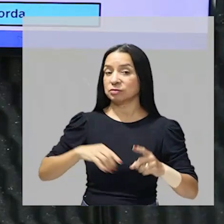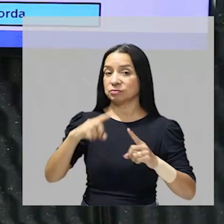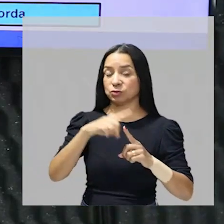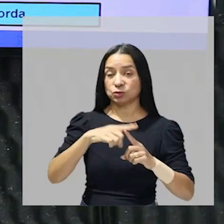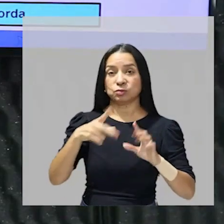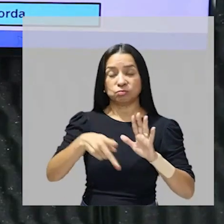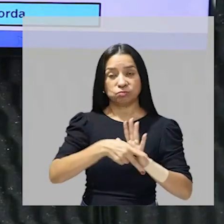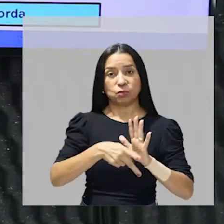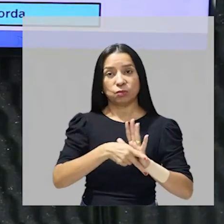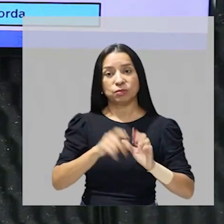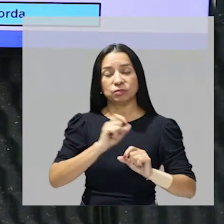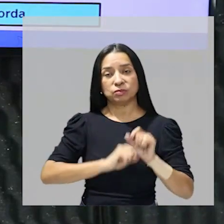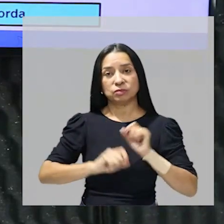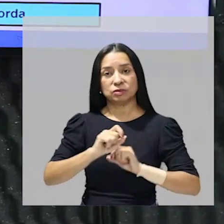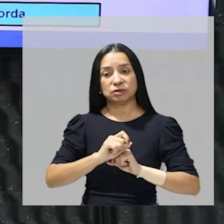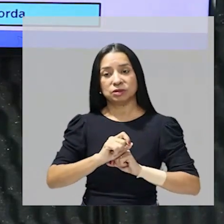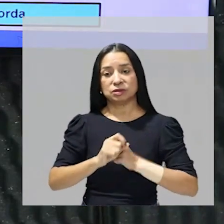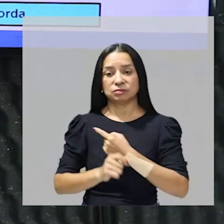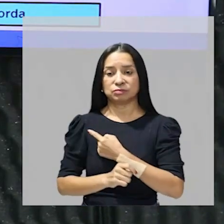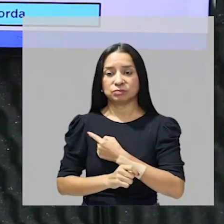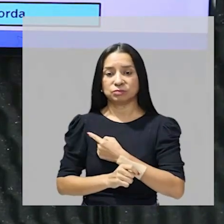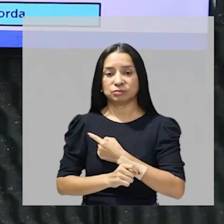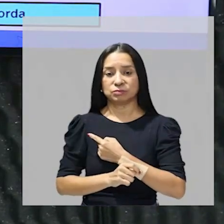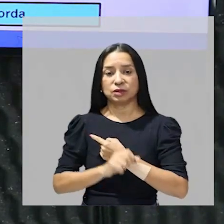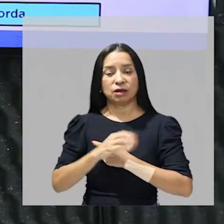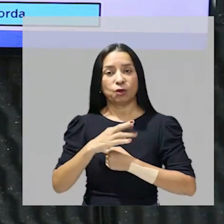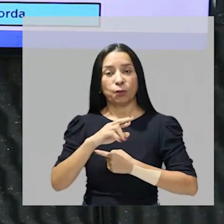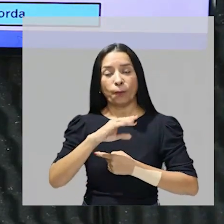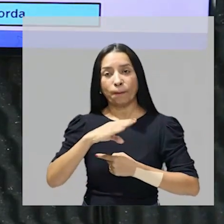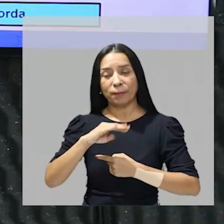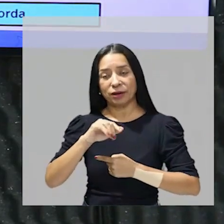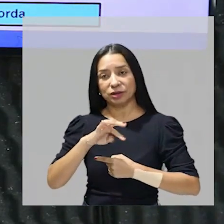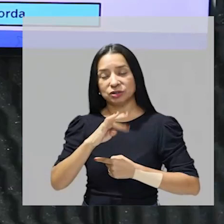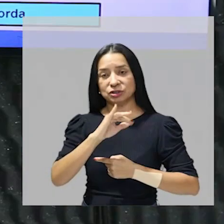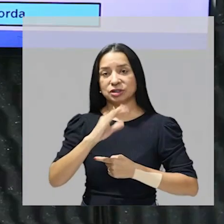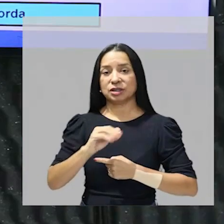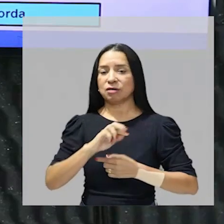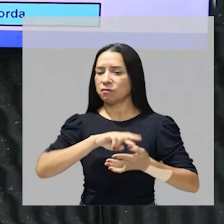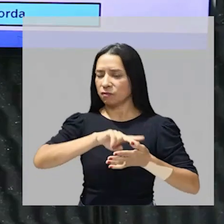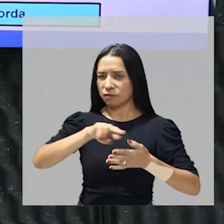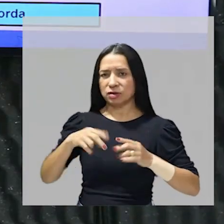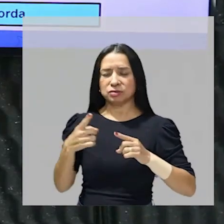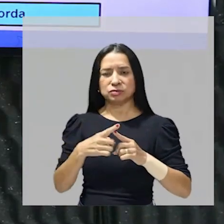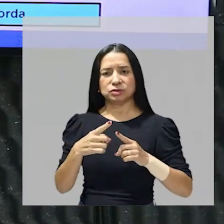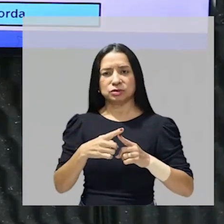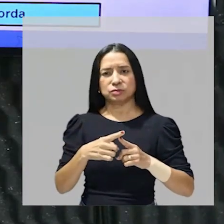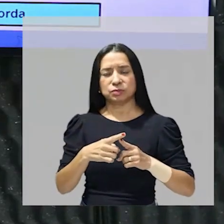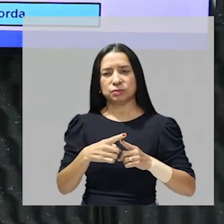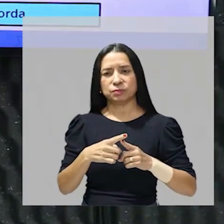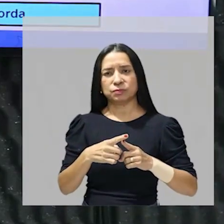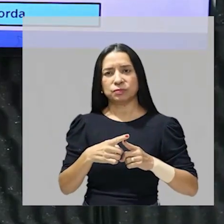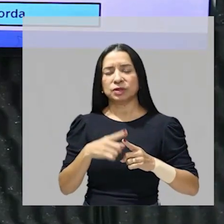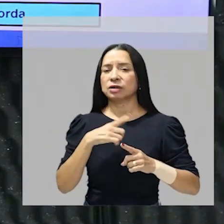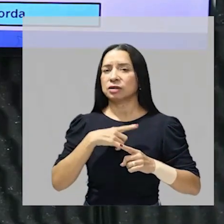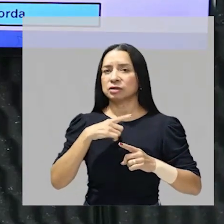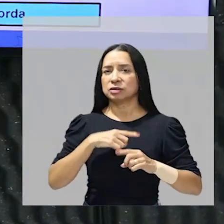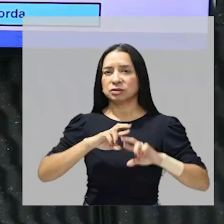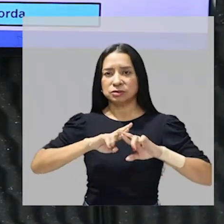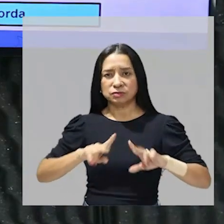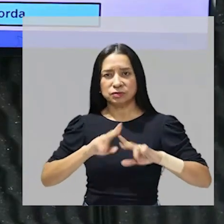artística, a ginástica rítmica, de trampolim, acrobática. E da ginástica artística, existe uma diferenciação entre